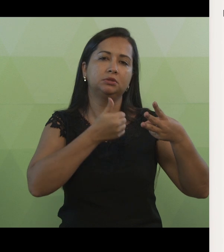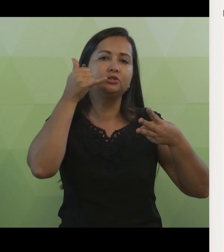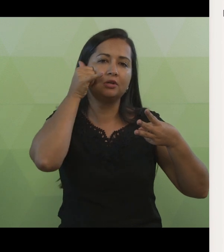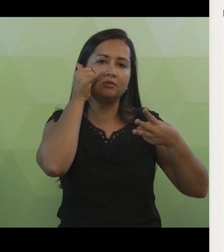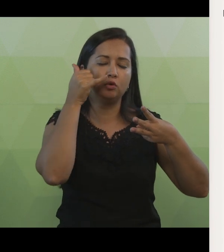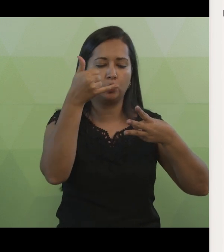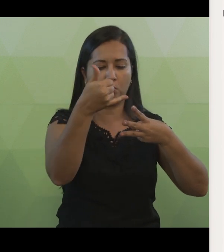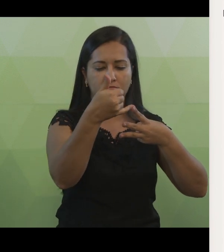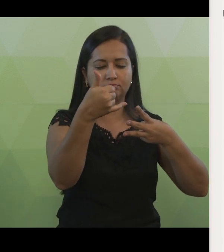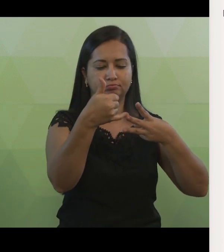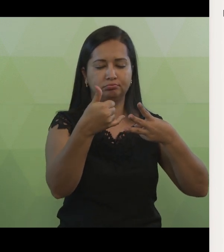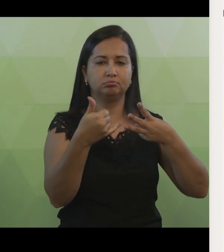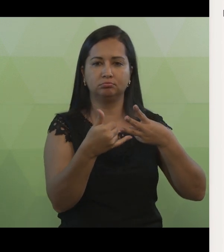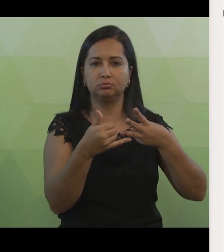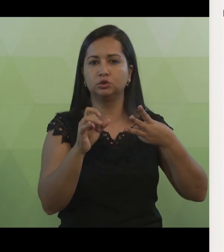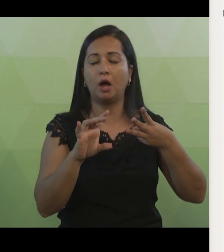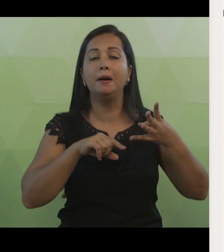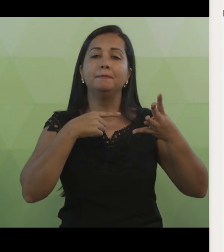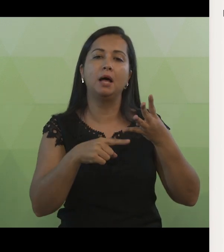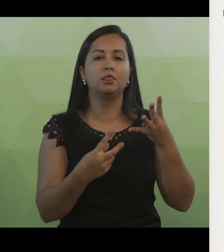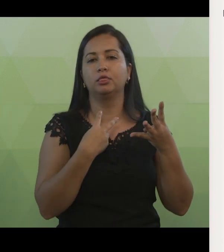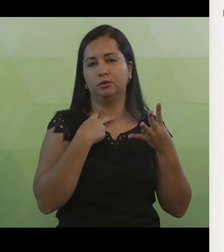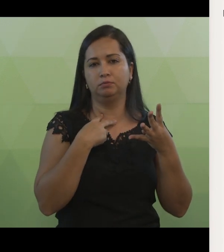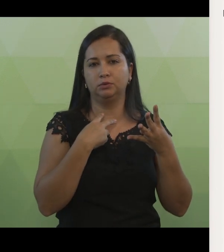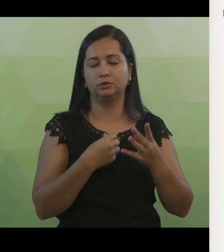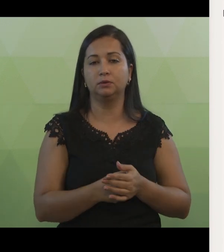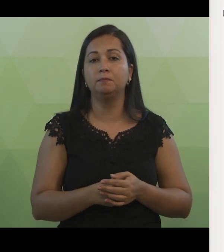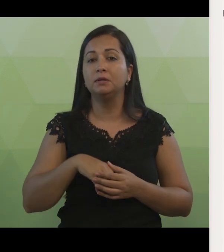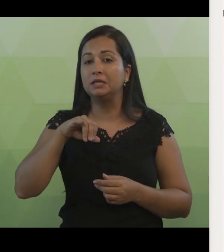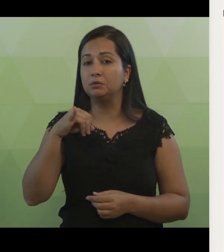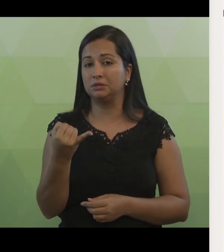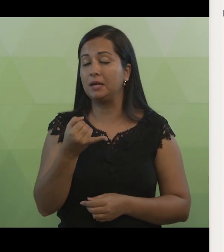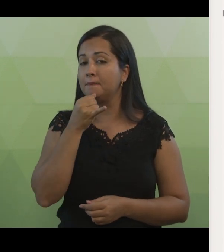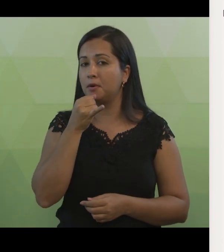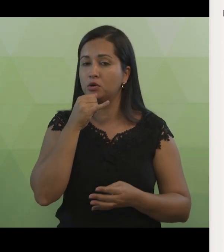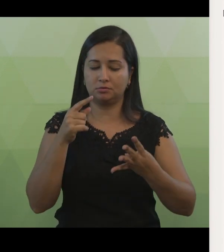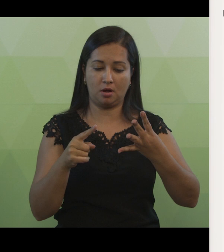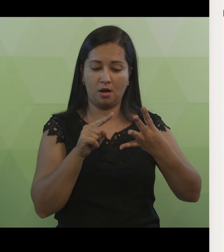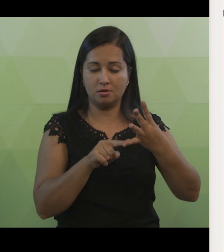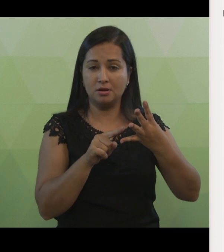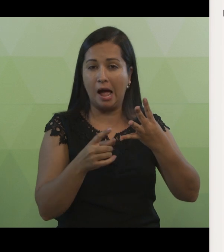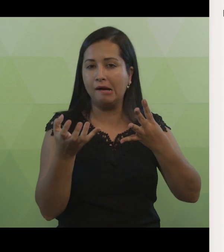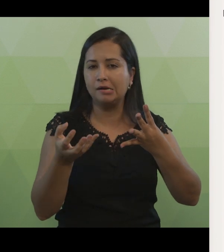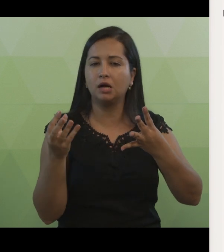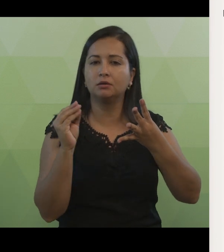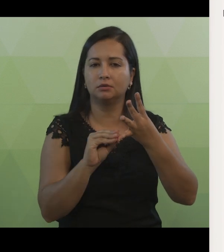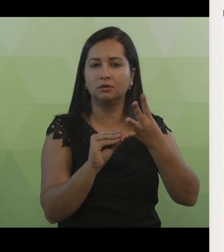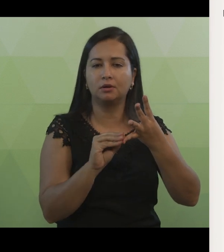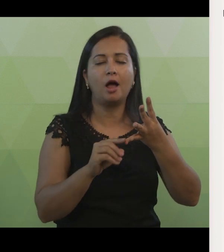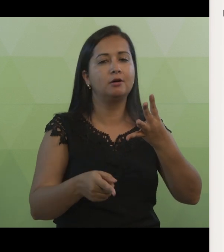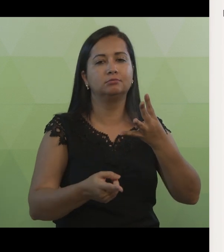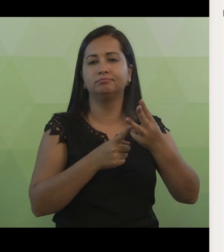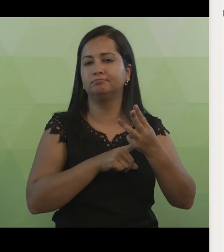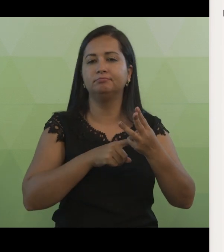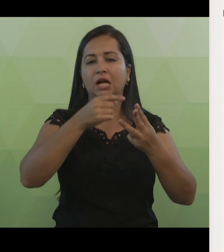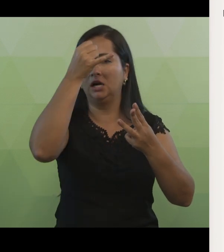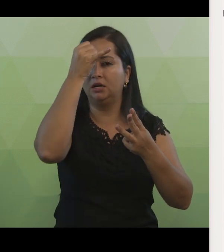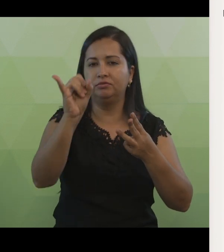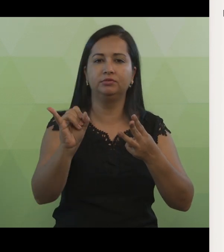função que verifique e evite se tentar salvar um 4º número de telefone, pois se não